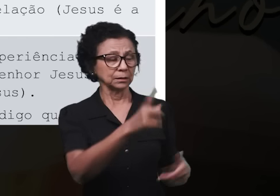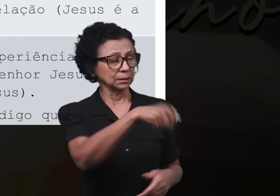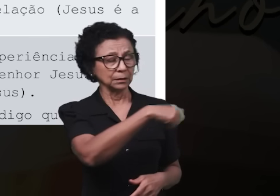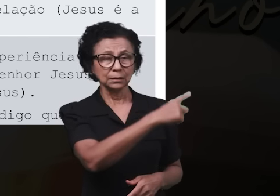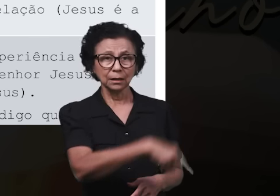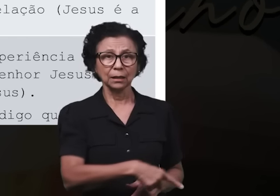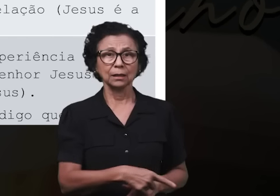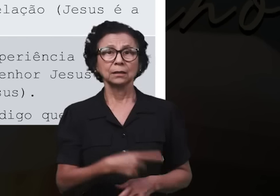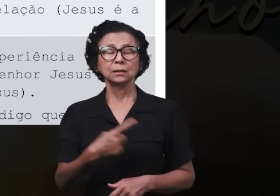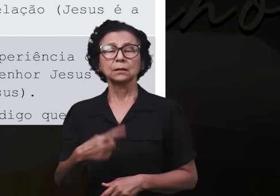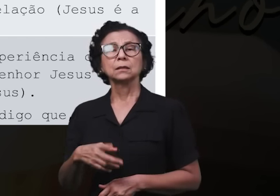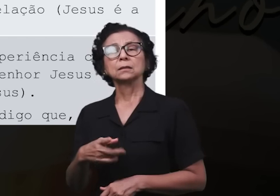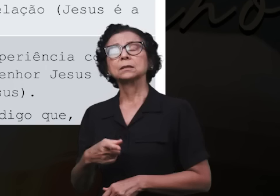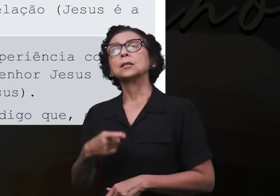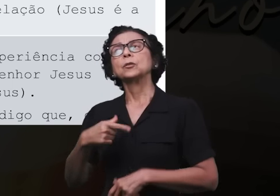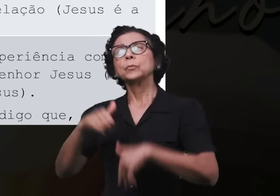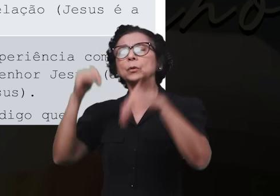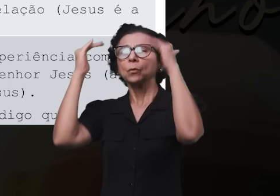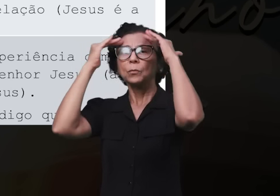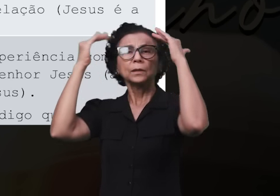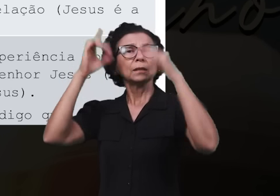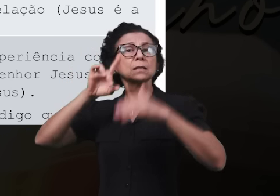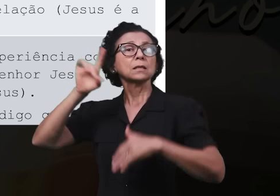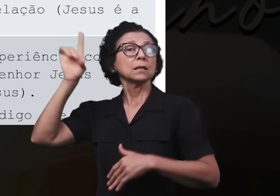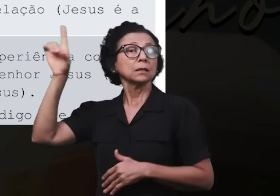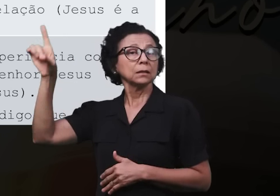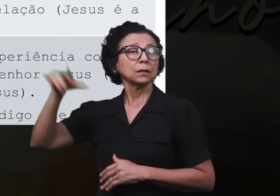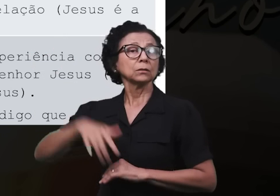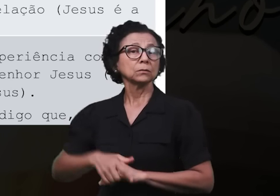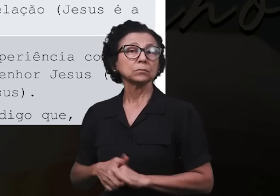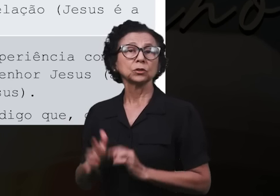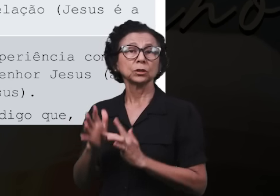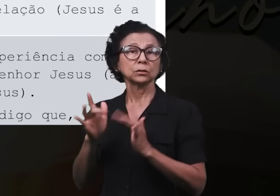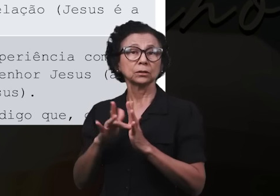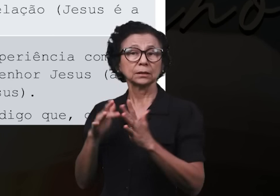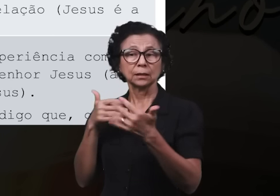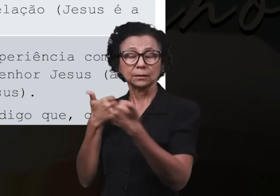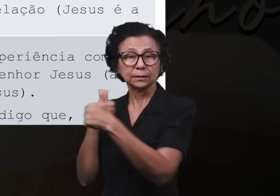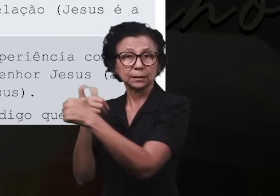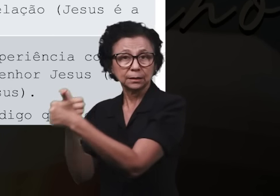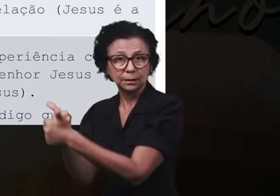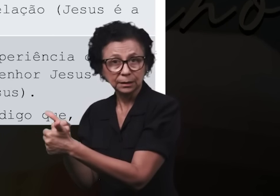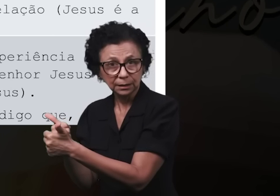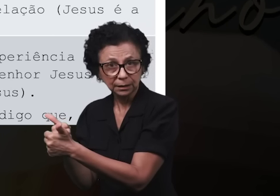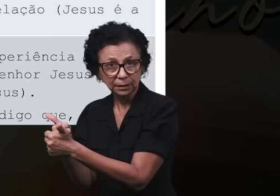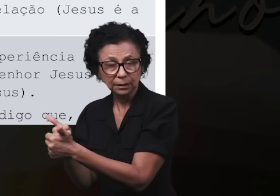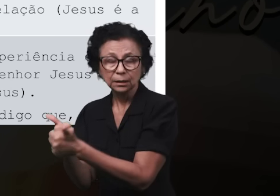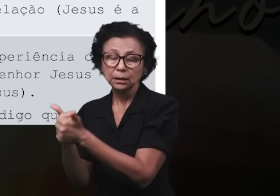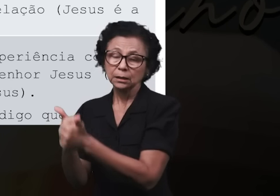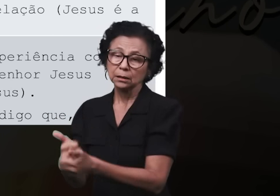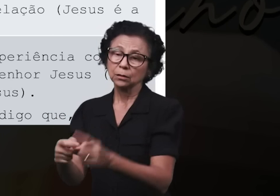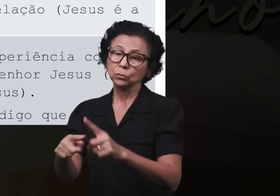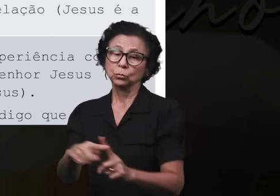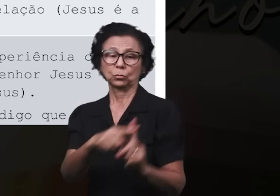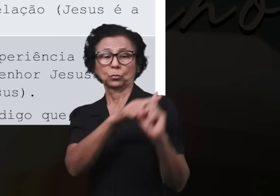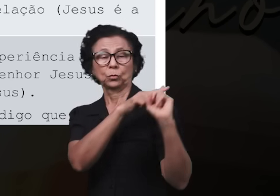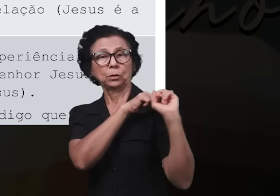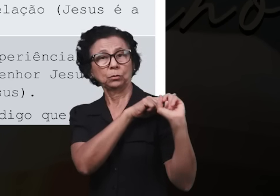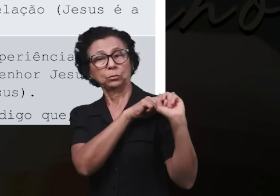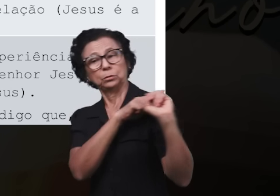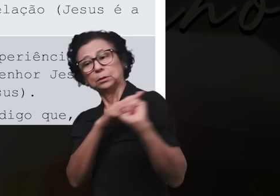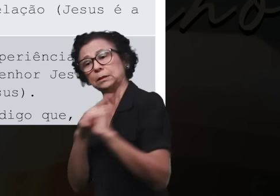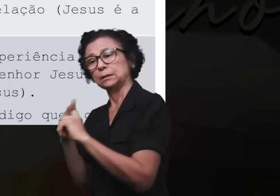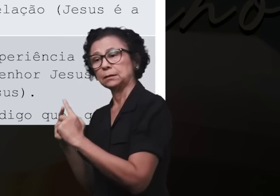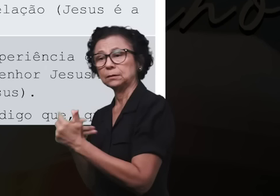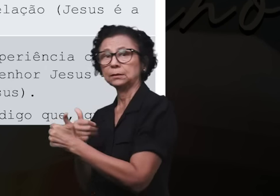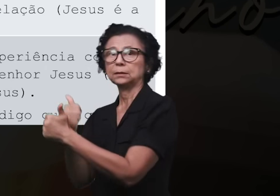pronto para realizar a vontade de Deus. Se alguém quiser vir após mim, renuncie-se a si mesmo, tome a sua cruz